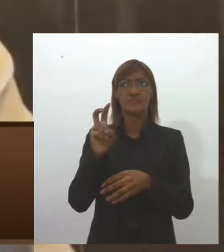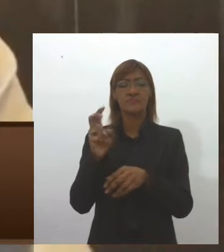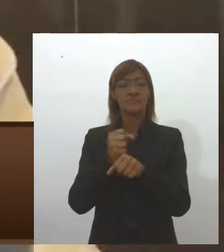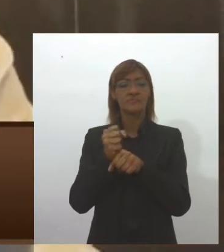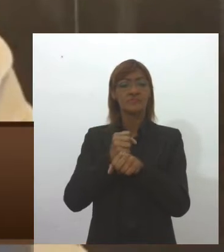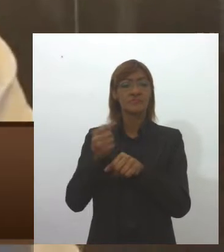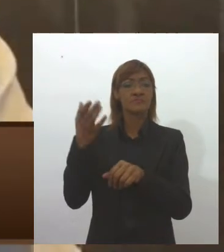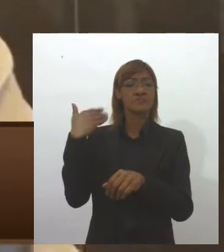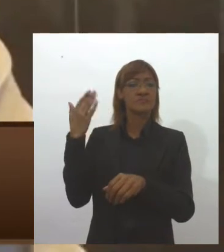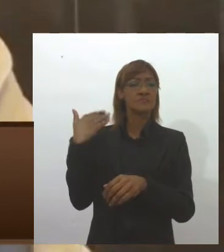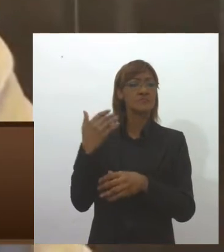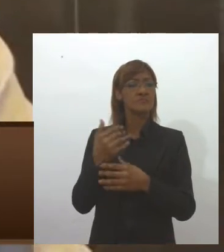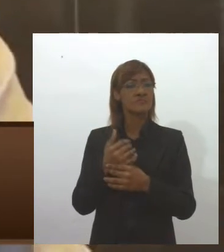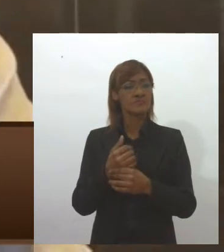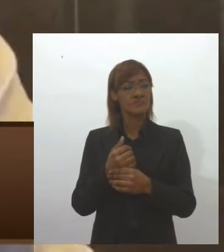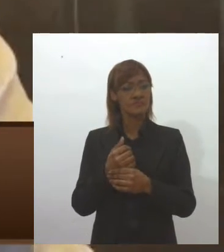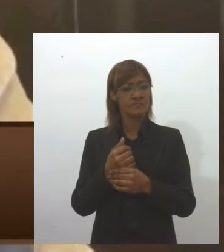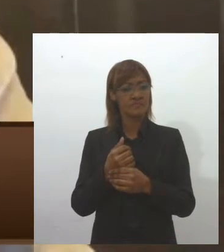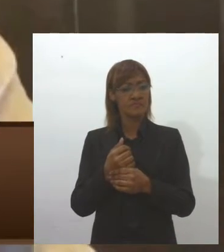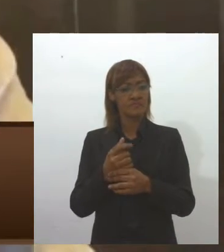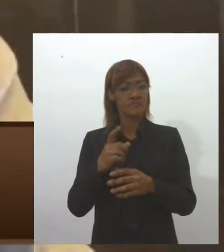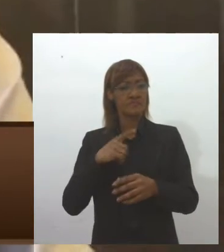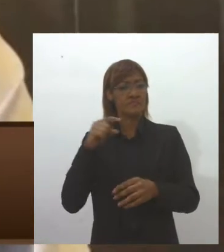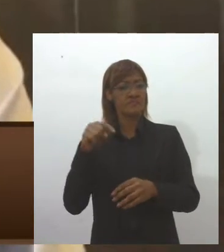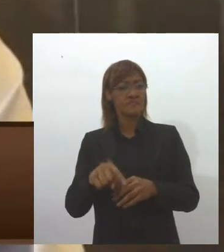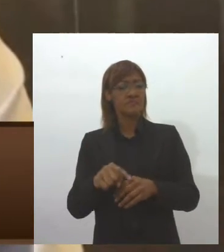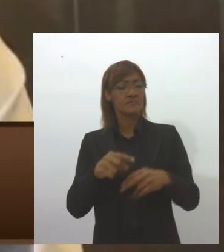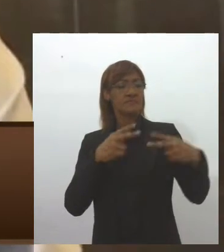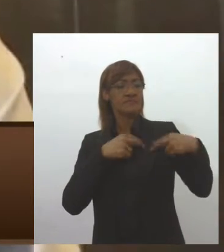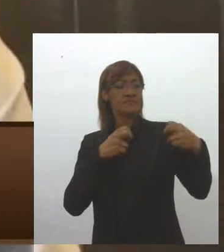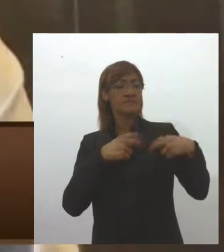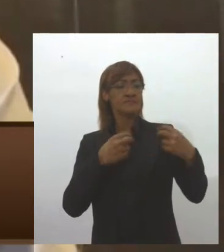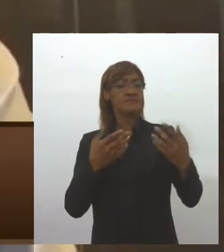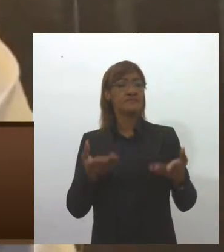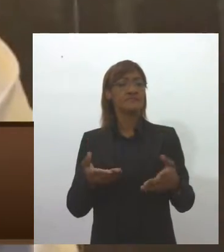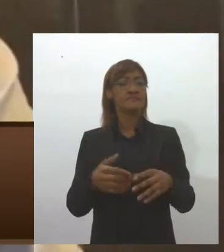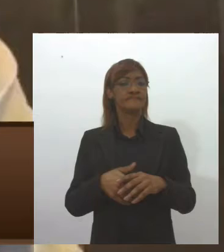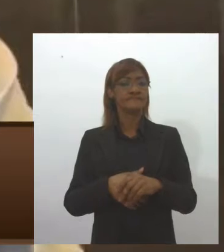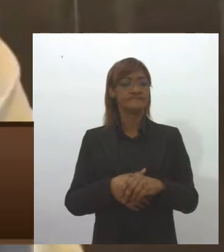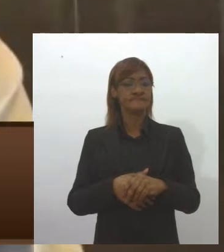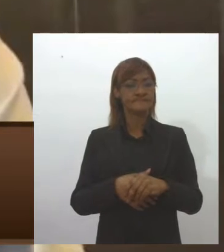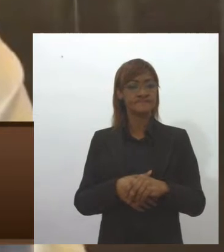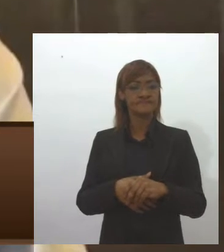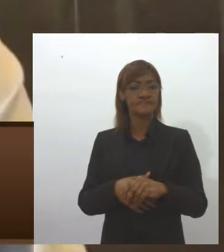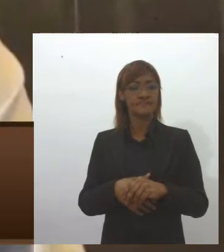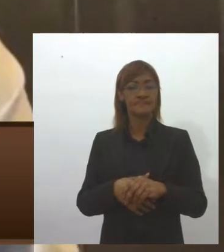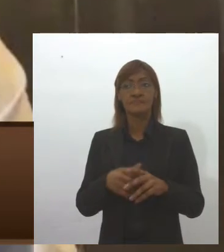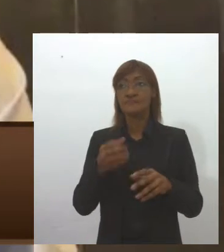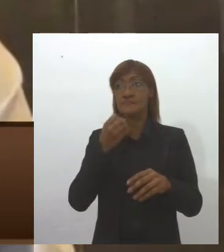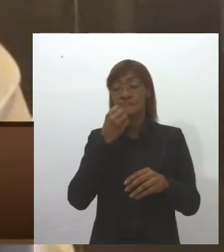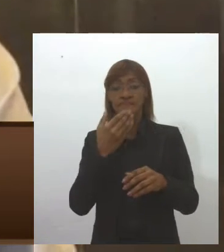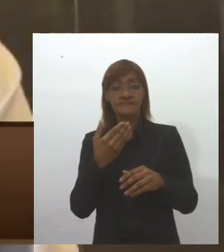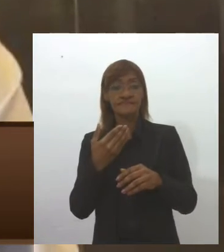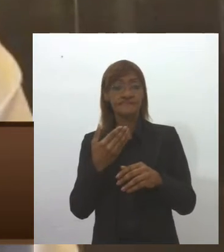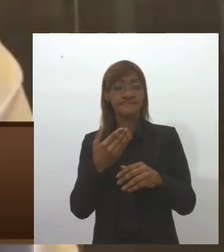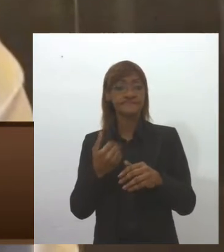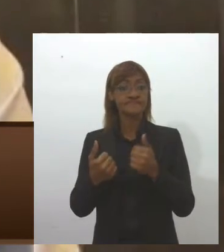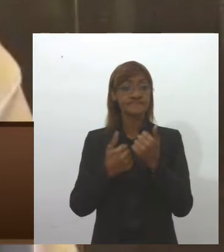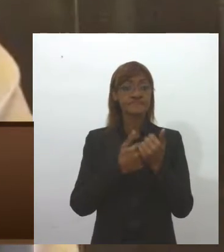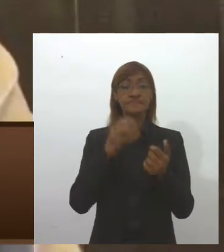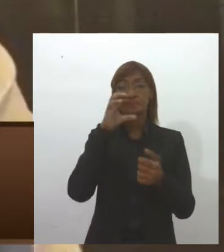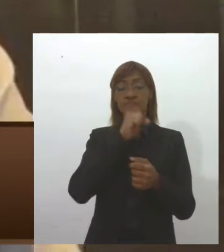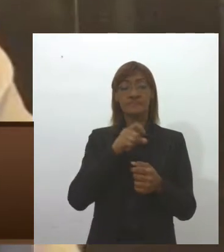aquela pujança de empresas aqui, principalmente Petrobras, a gente tinha ocupações muito altas durante a semana no hotel, e final de semana